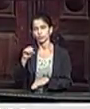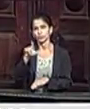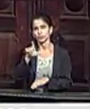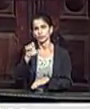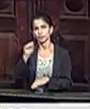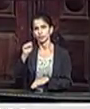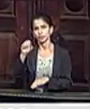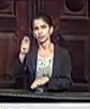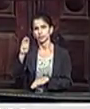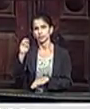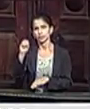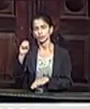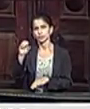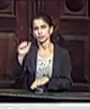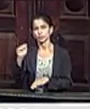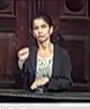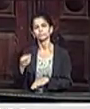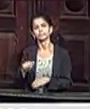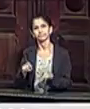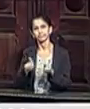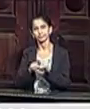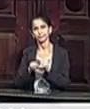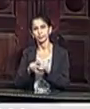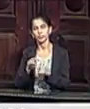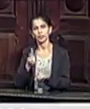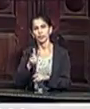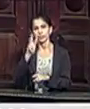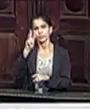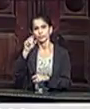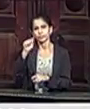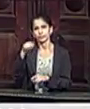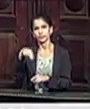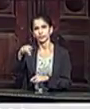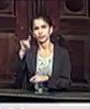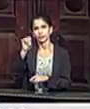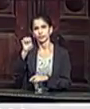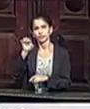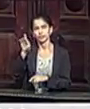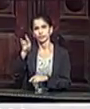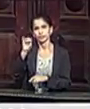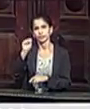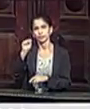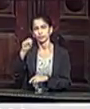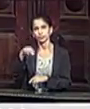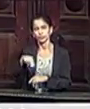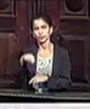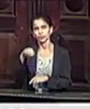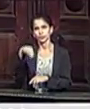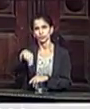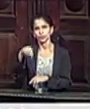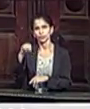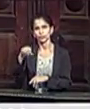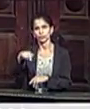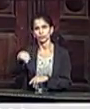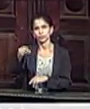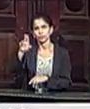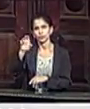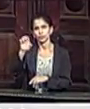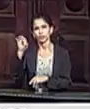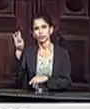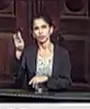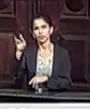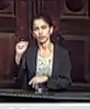Iguaçu, e o Anderson Nogueira, futuro prefeito de algum município,